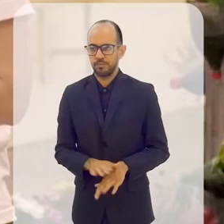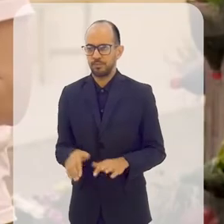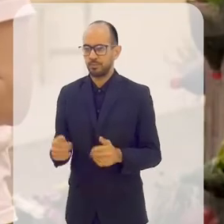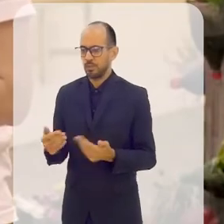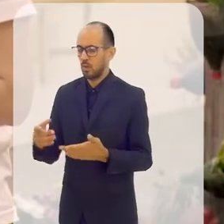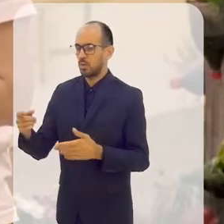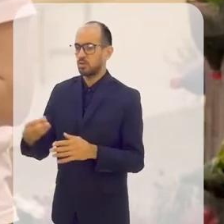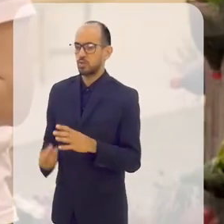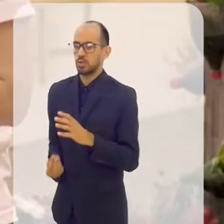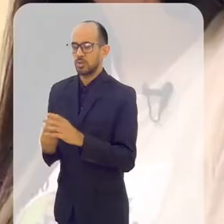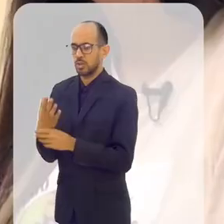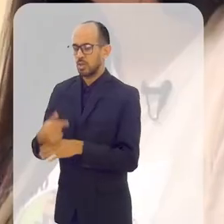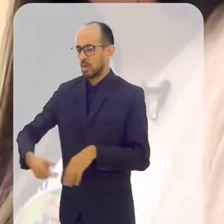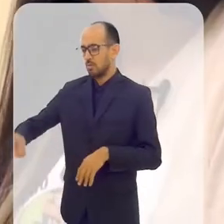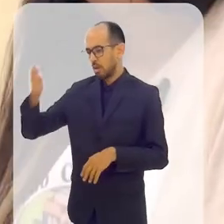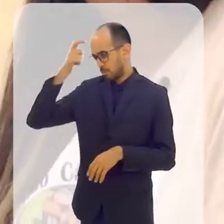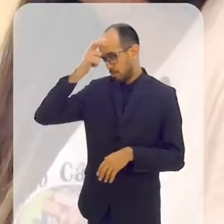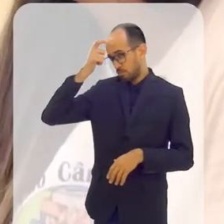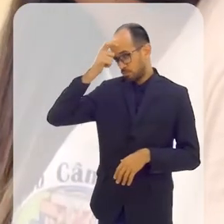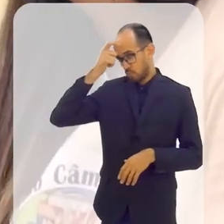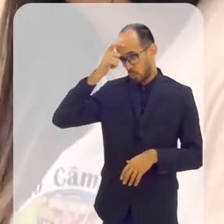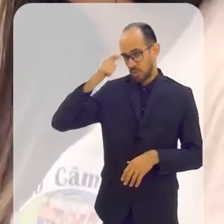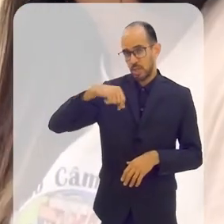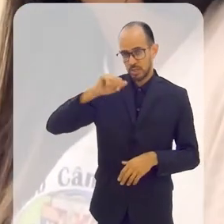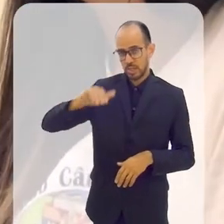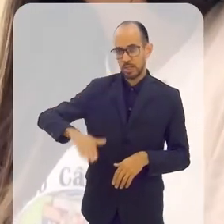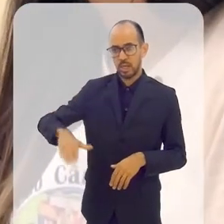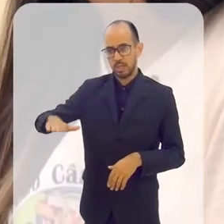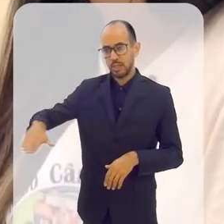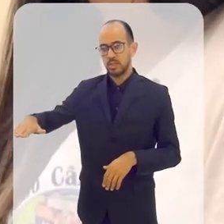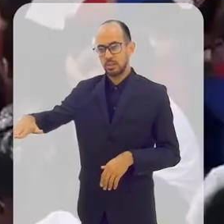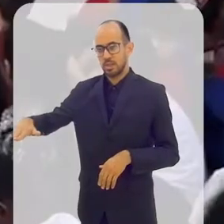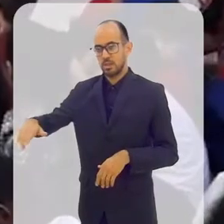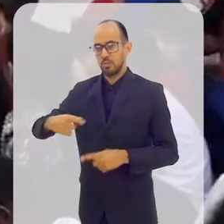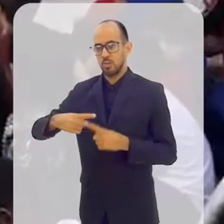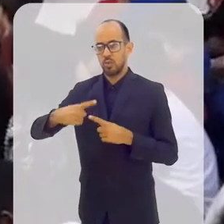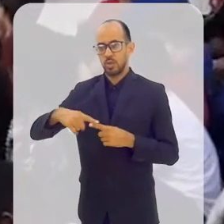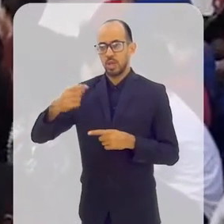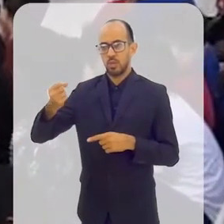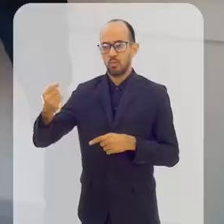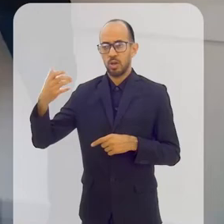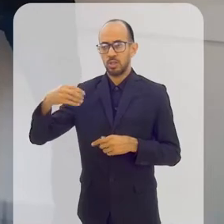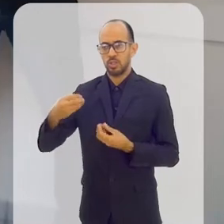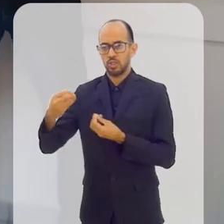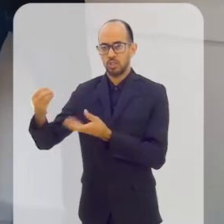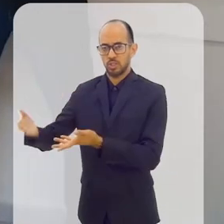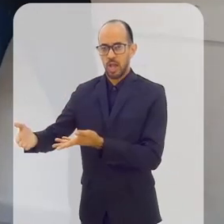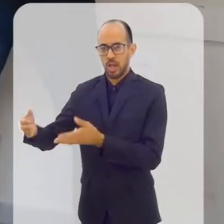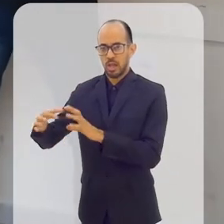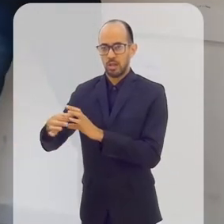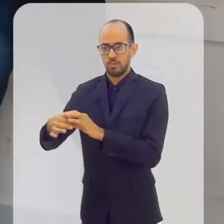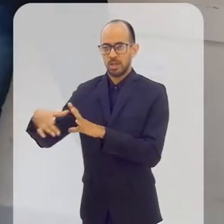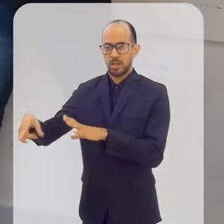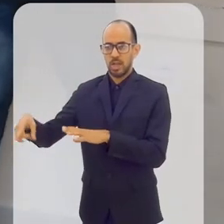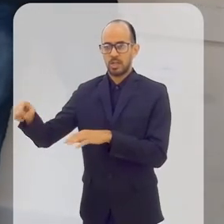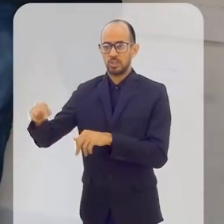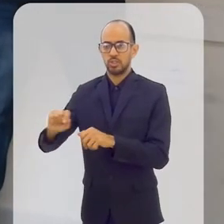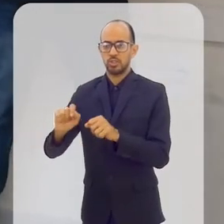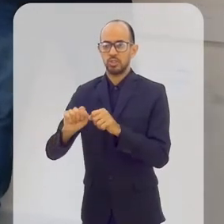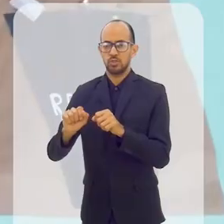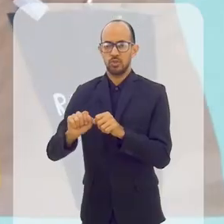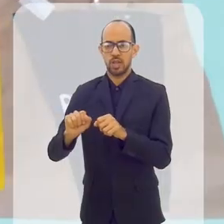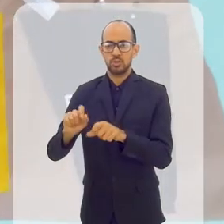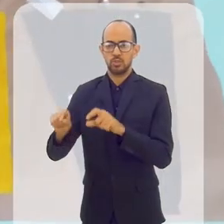ele gera um amadurecimento da criança, ou porque a gente começa, quando a gente dá autonomia, a gente está deixando